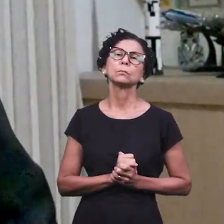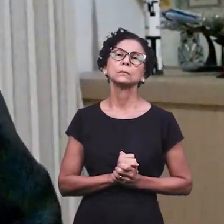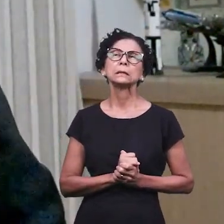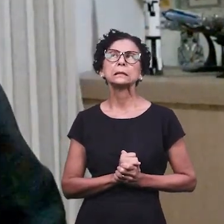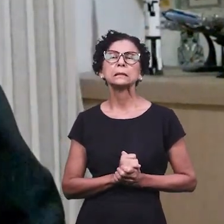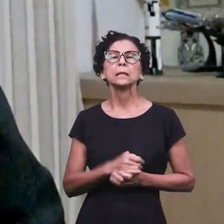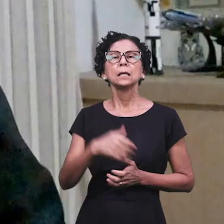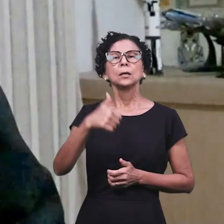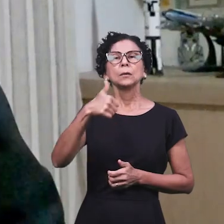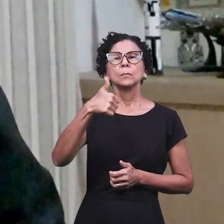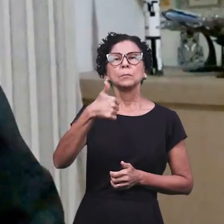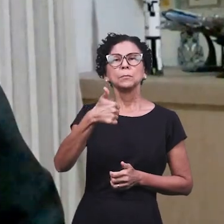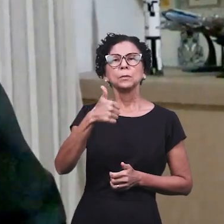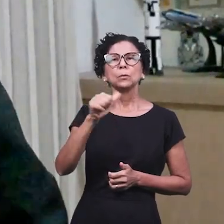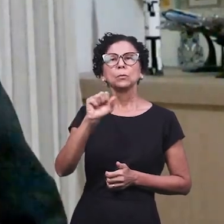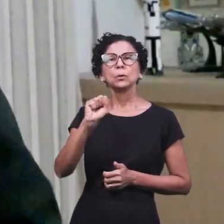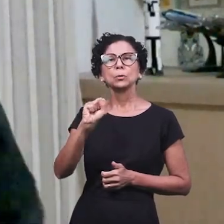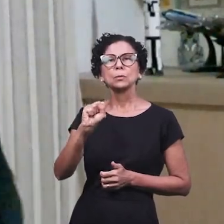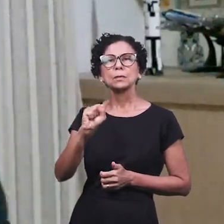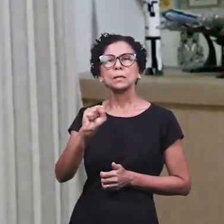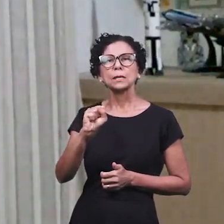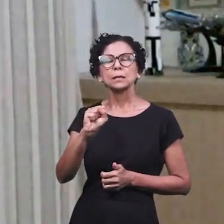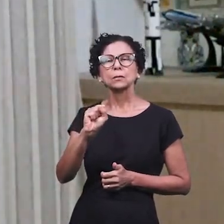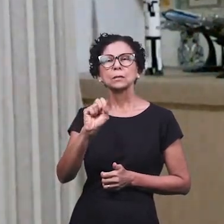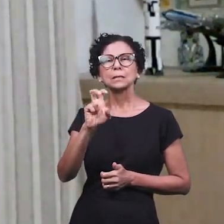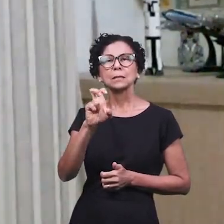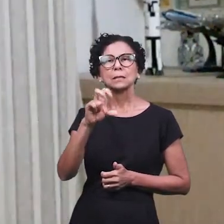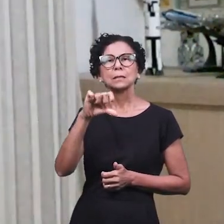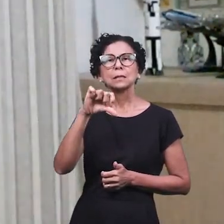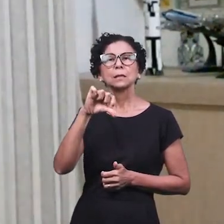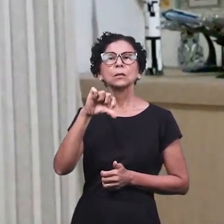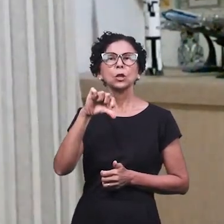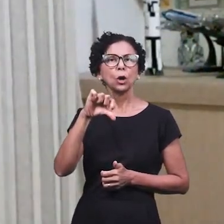O maior distúrbio que já aconteceu foi em